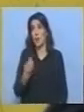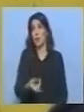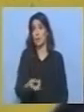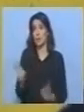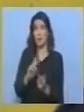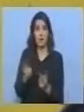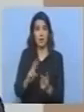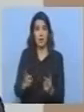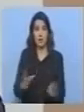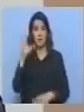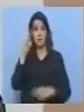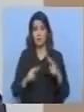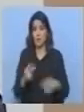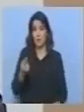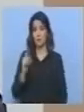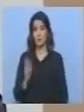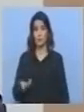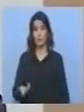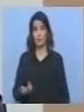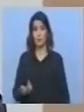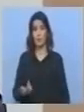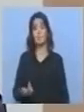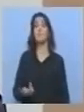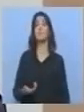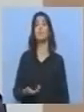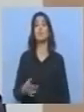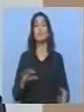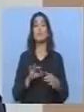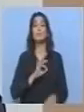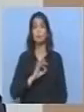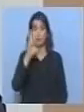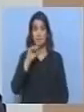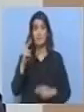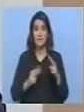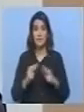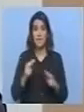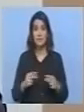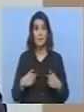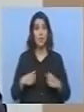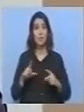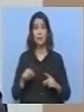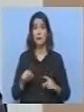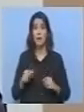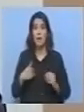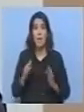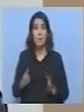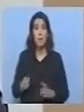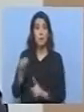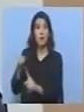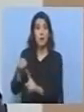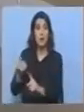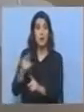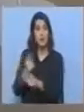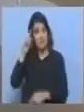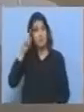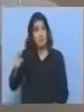outro são Ministros das Finanças. Relativamente ao Sr. Ministro das Finanças, eu também não tenho necessidade, porque eu sei que ele percebe os